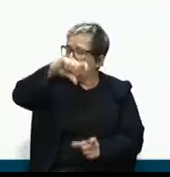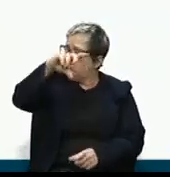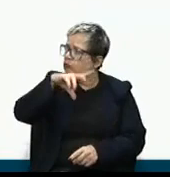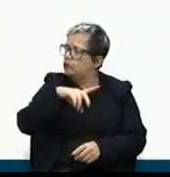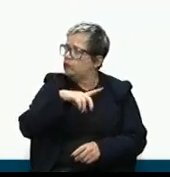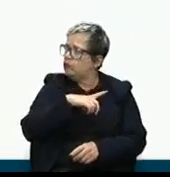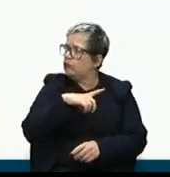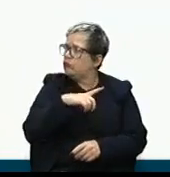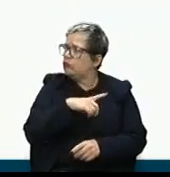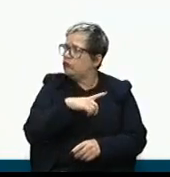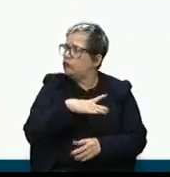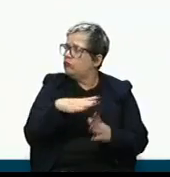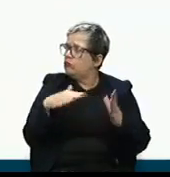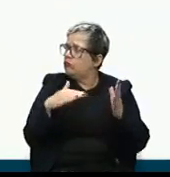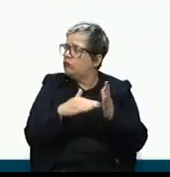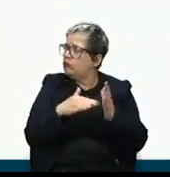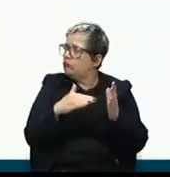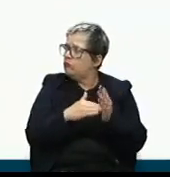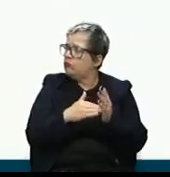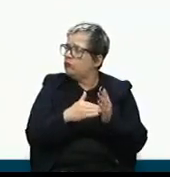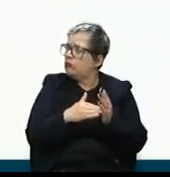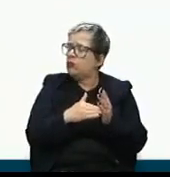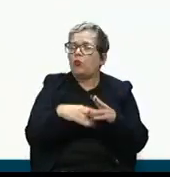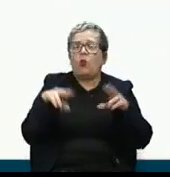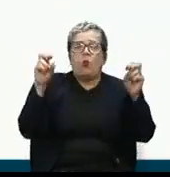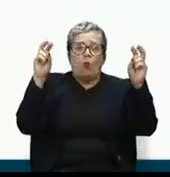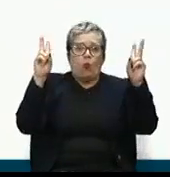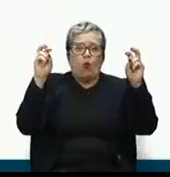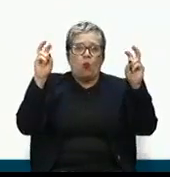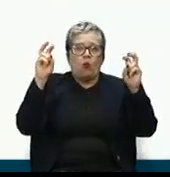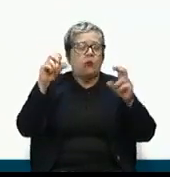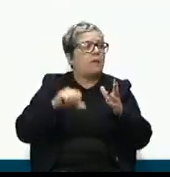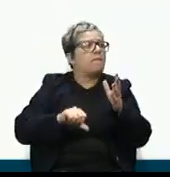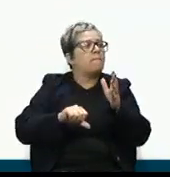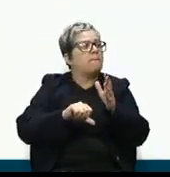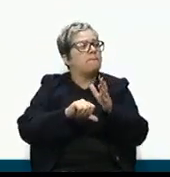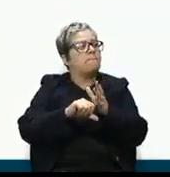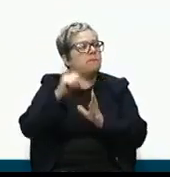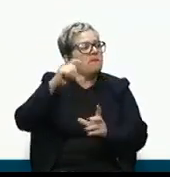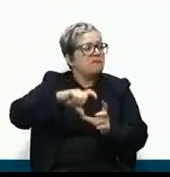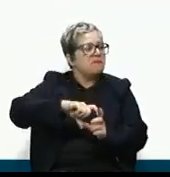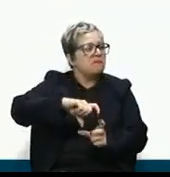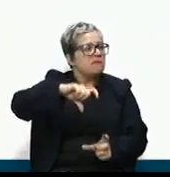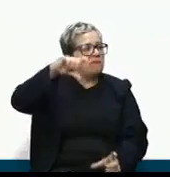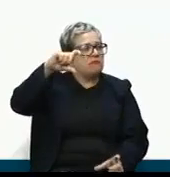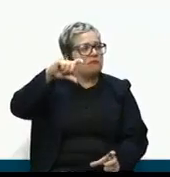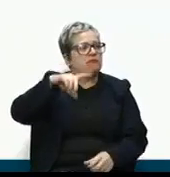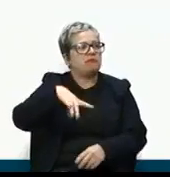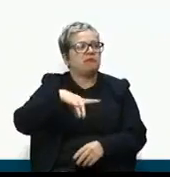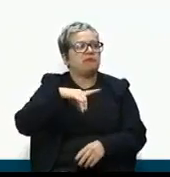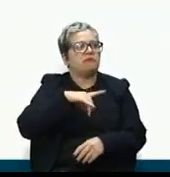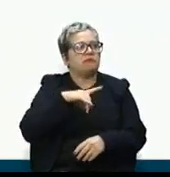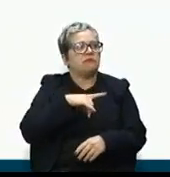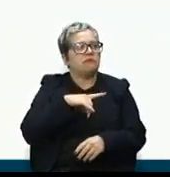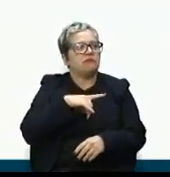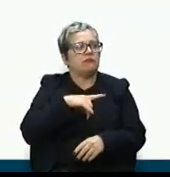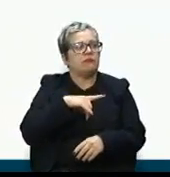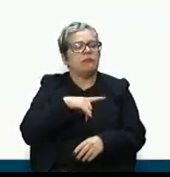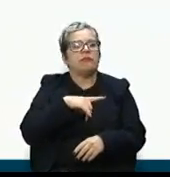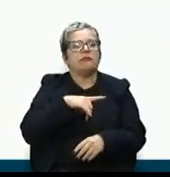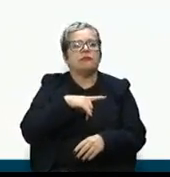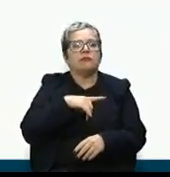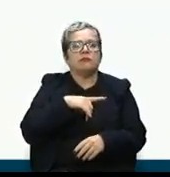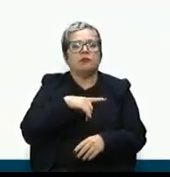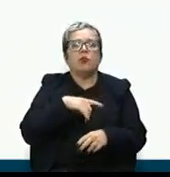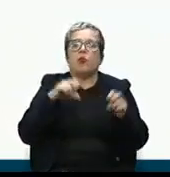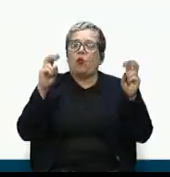ter aqui até o enésimo termo da primeira coluna. Vamos ter aqui também o enésimo termo